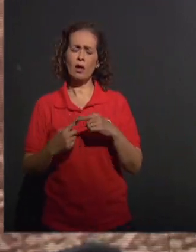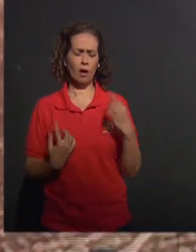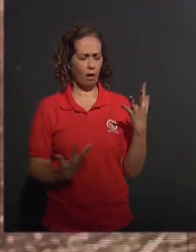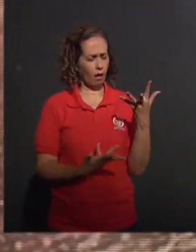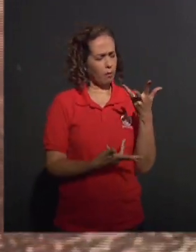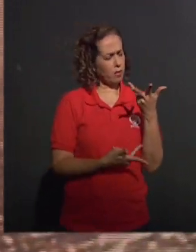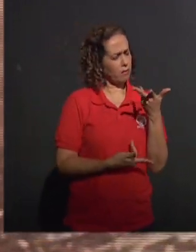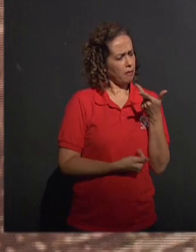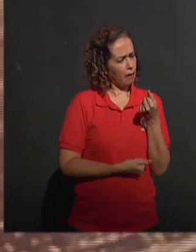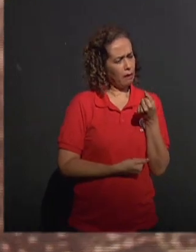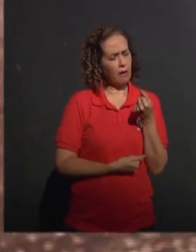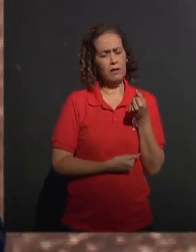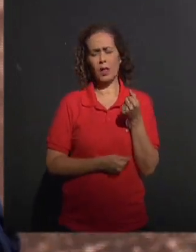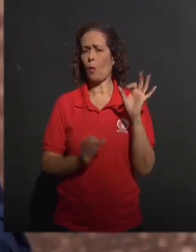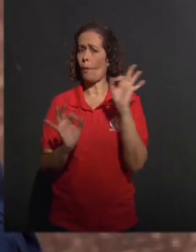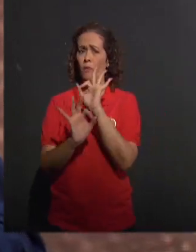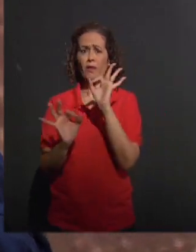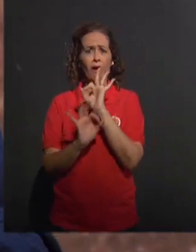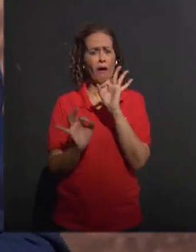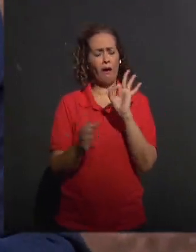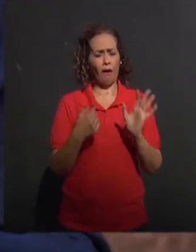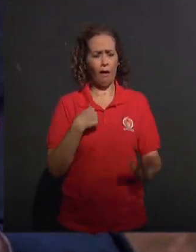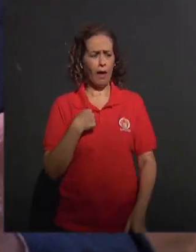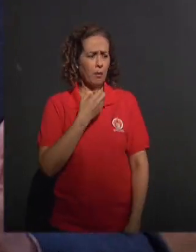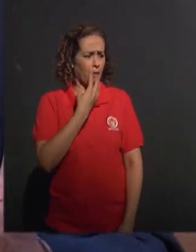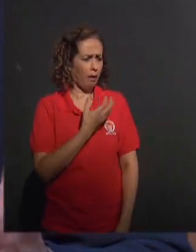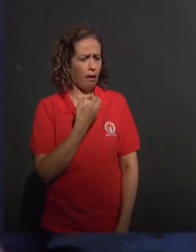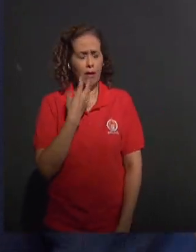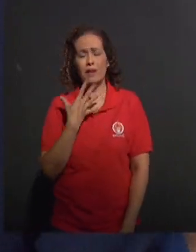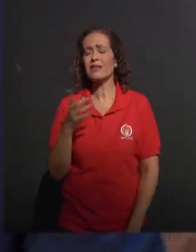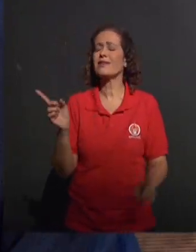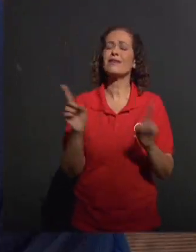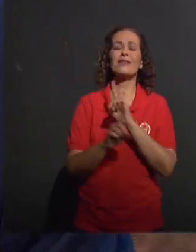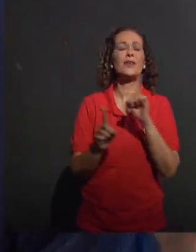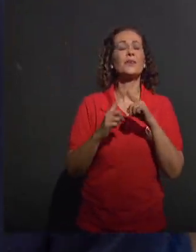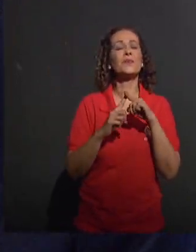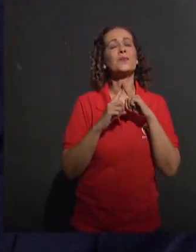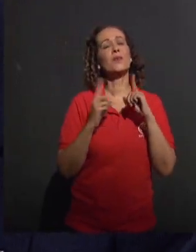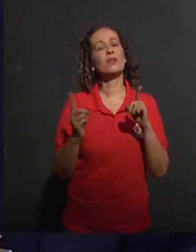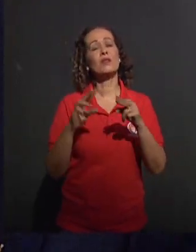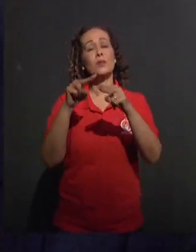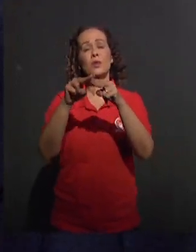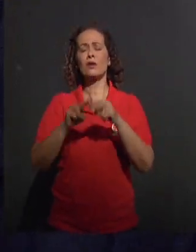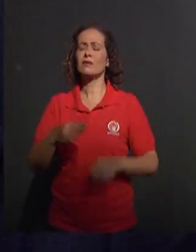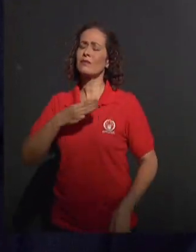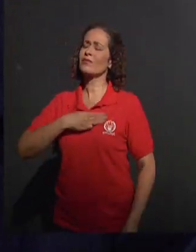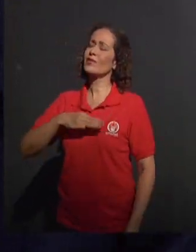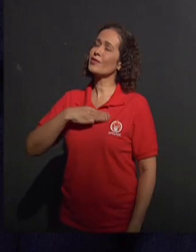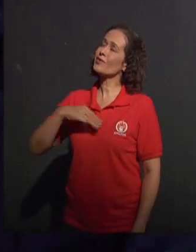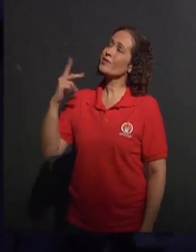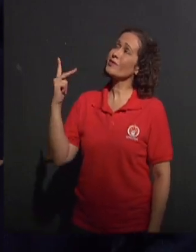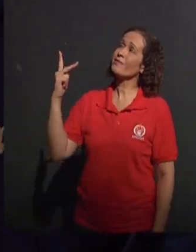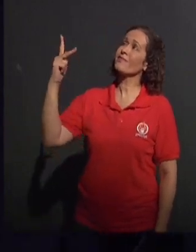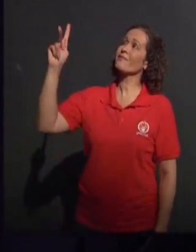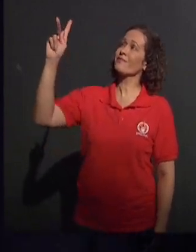não por causa de nossos méritos, mas apenas pela misericórdia do Senhor.